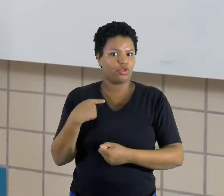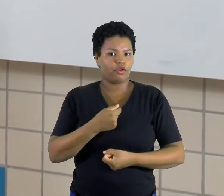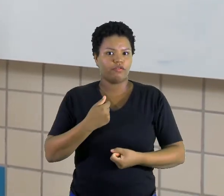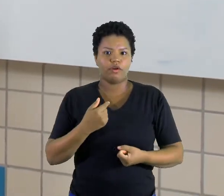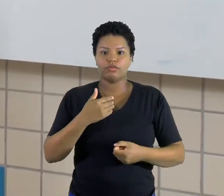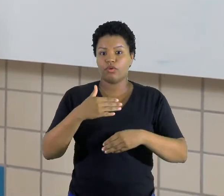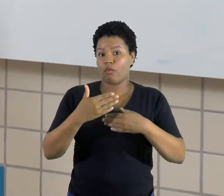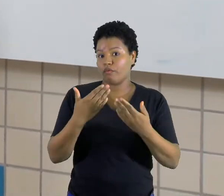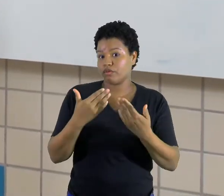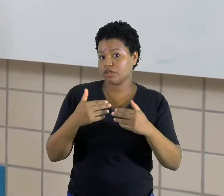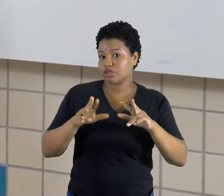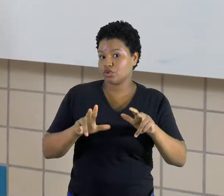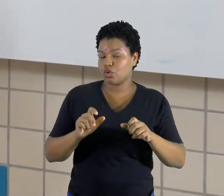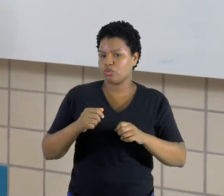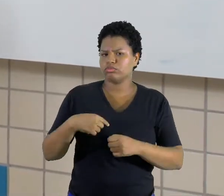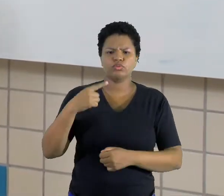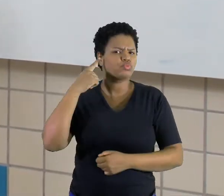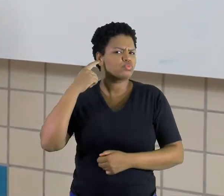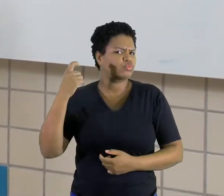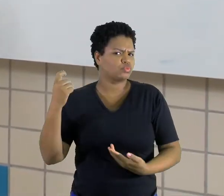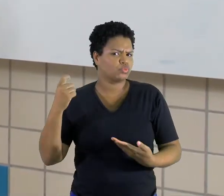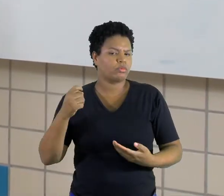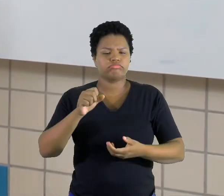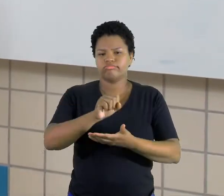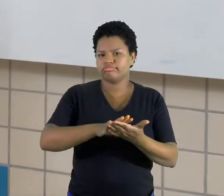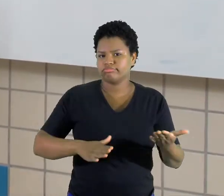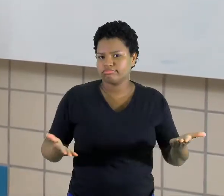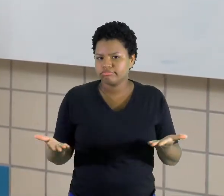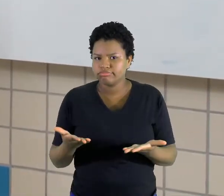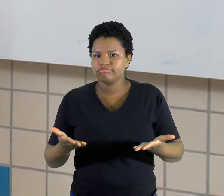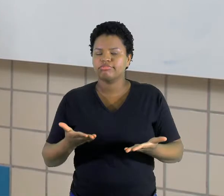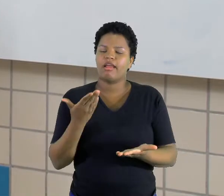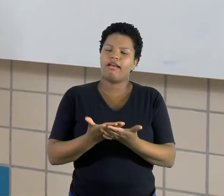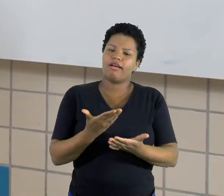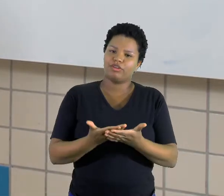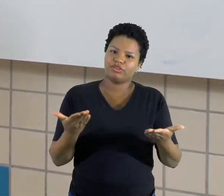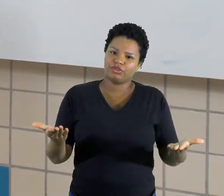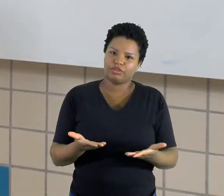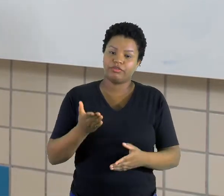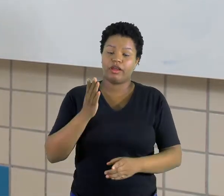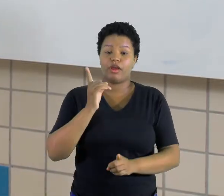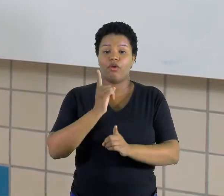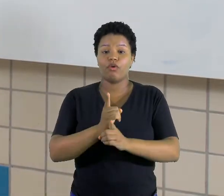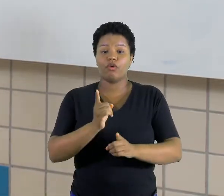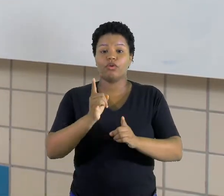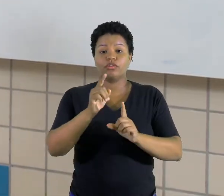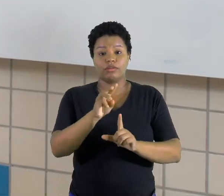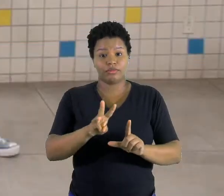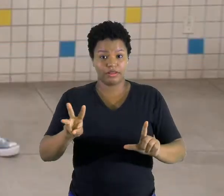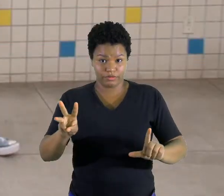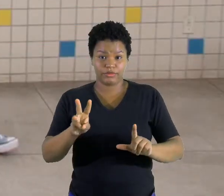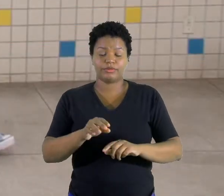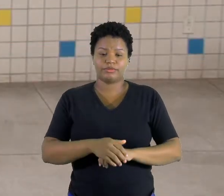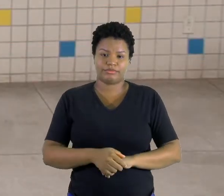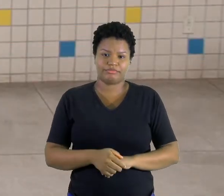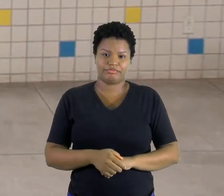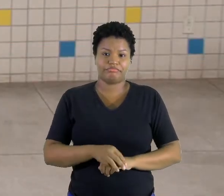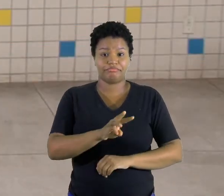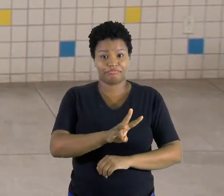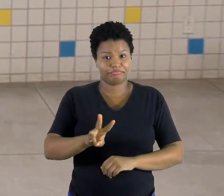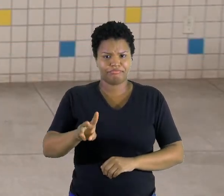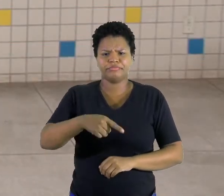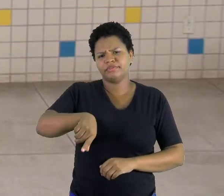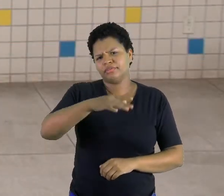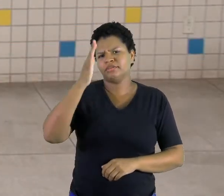som. As atividades de hoje, a aula de hoje, você vai encontrar na plataforma, tá? O endereço, todo mundo